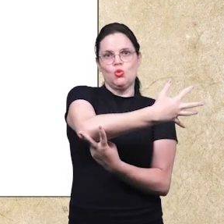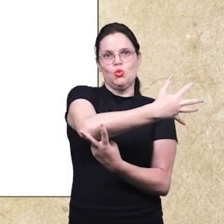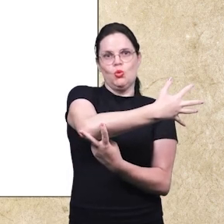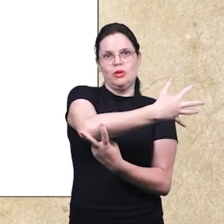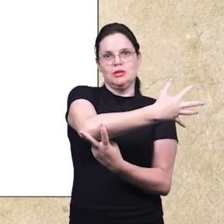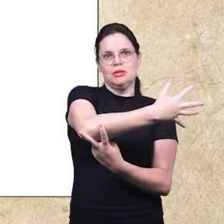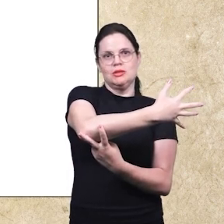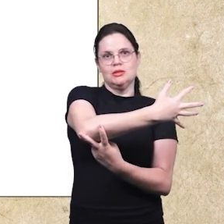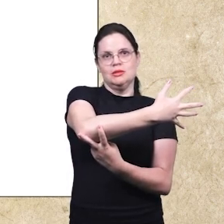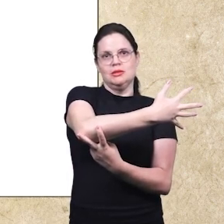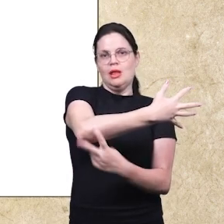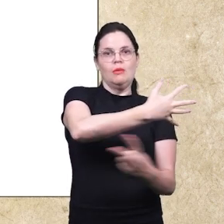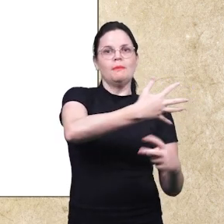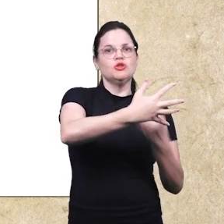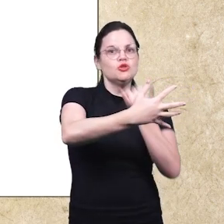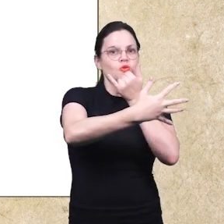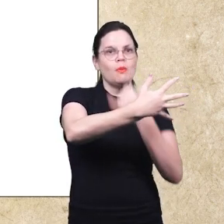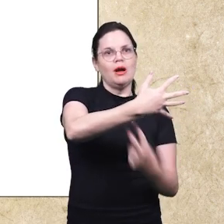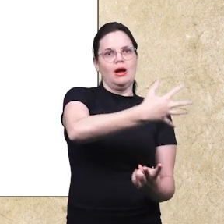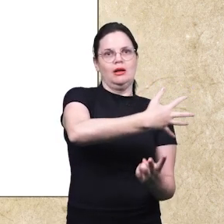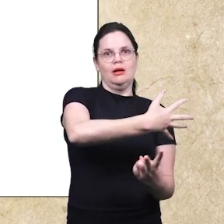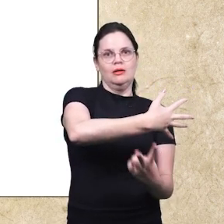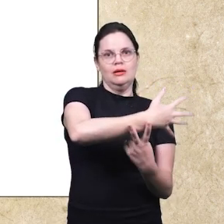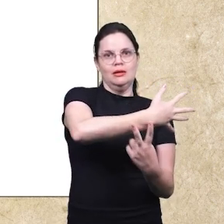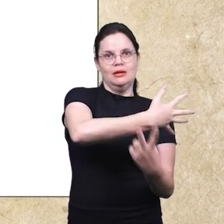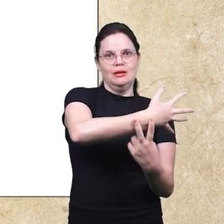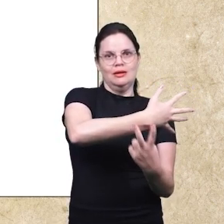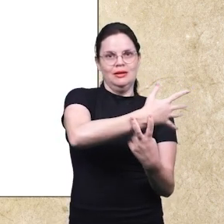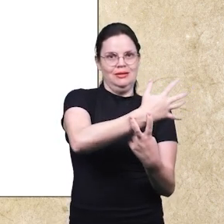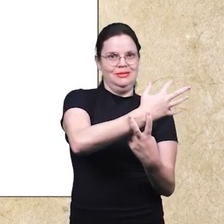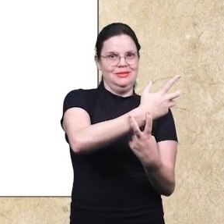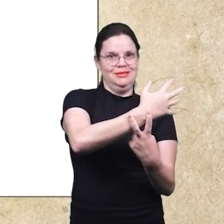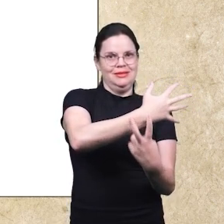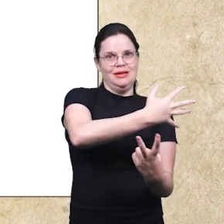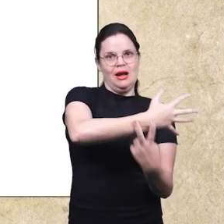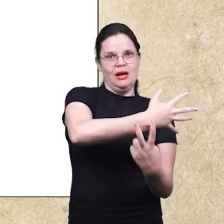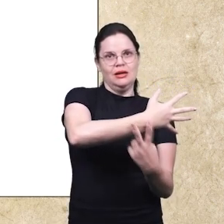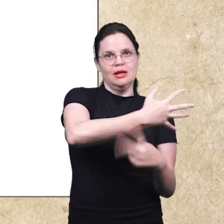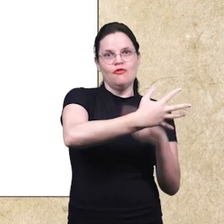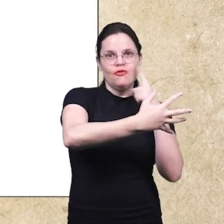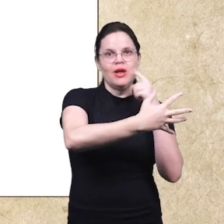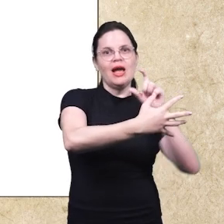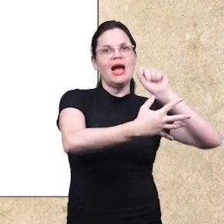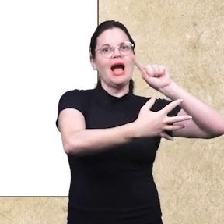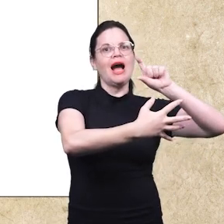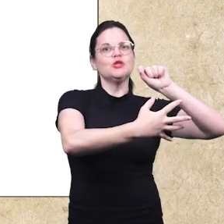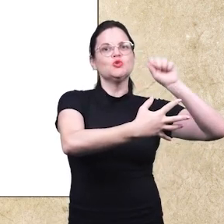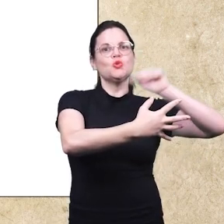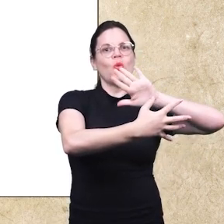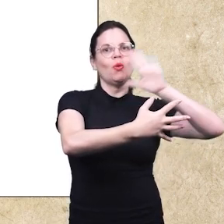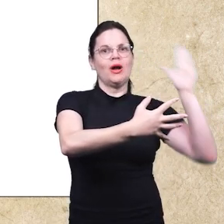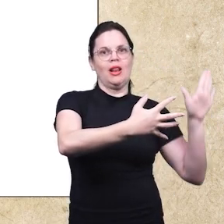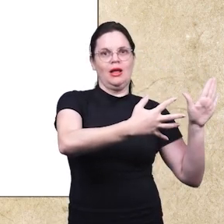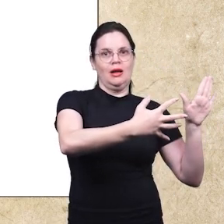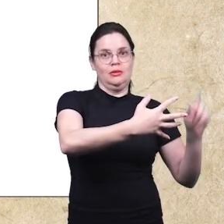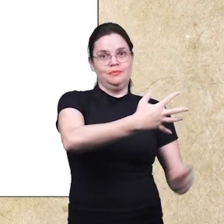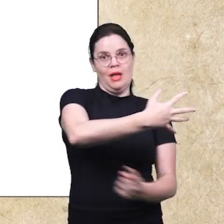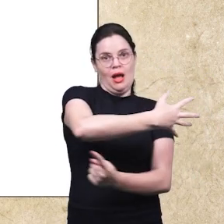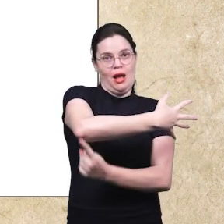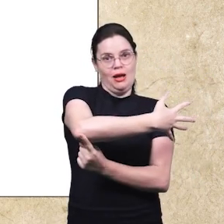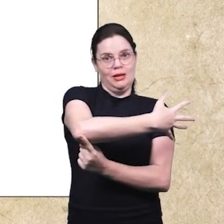de 1000 anos. De forma que, olhando na parte inferior, de Adão a